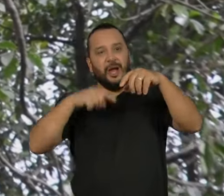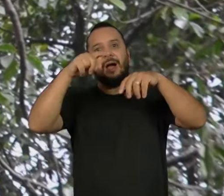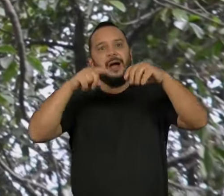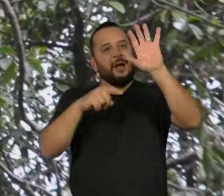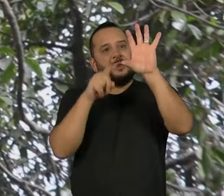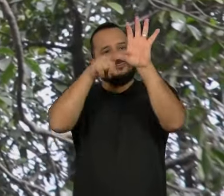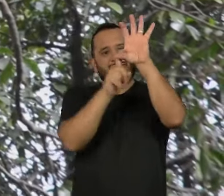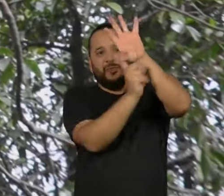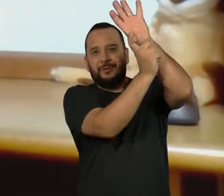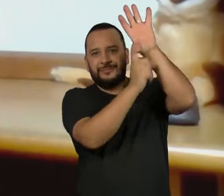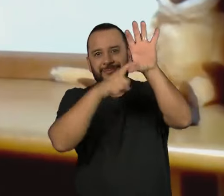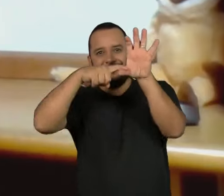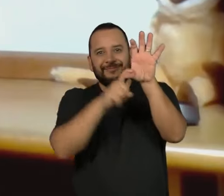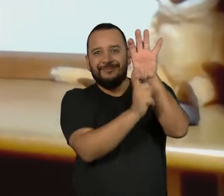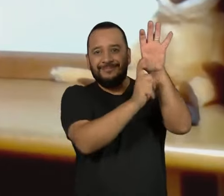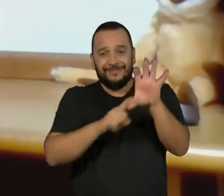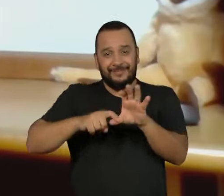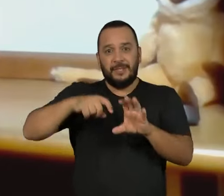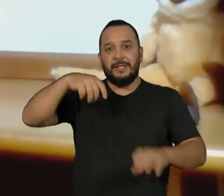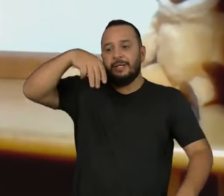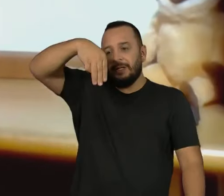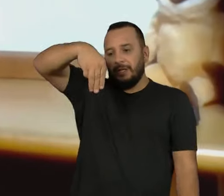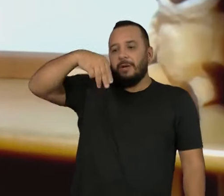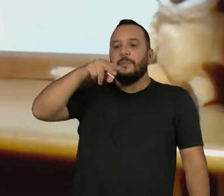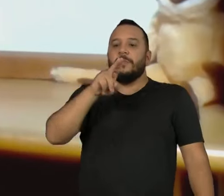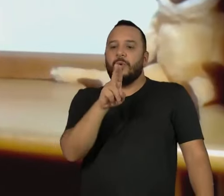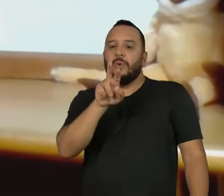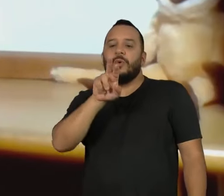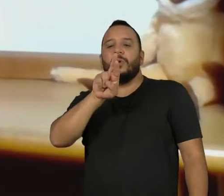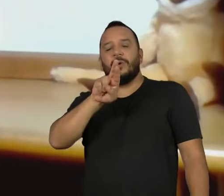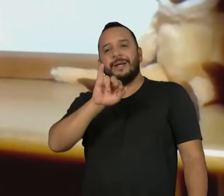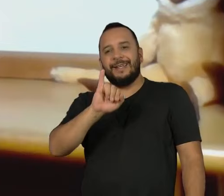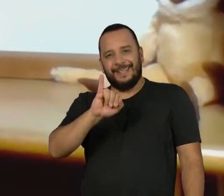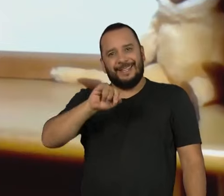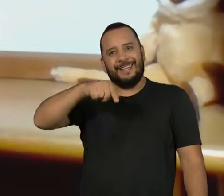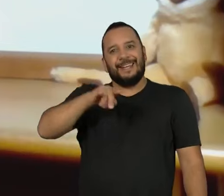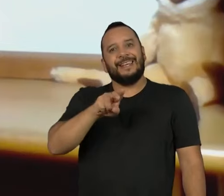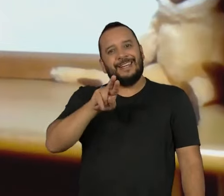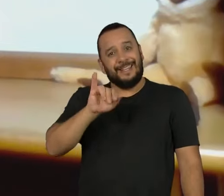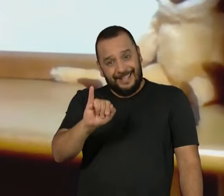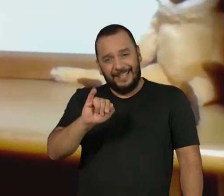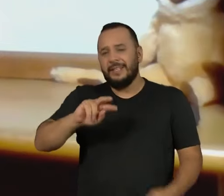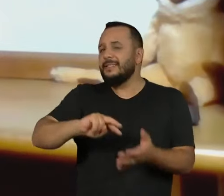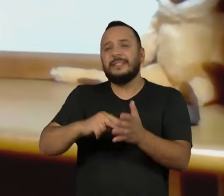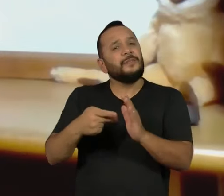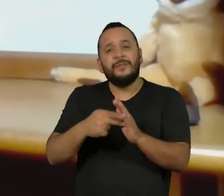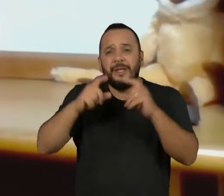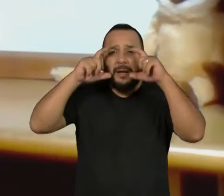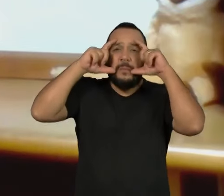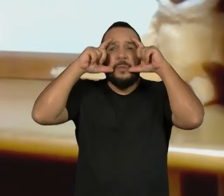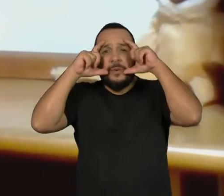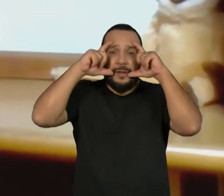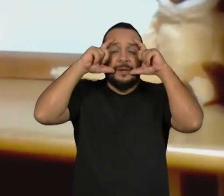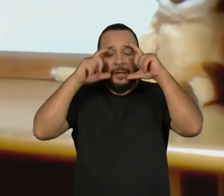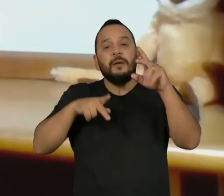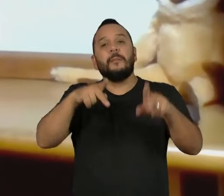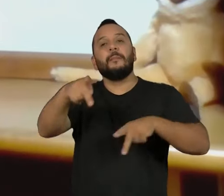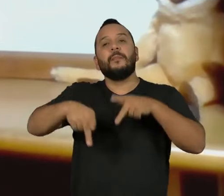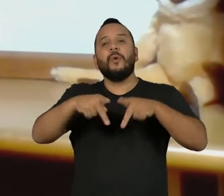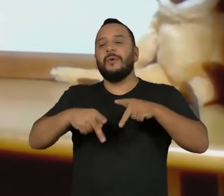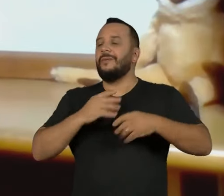E muriqui em tupi significa povo manso da floresta. Então a gente vê que desde antigamente já os indígenas